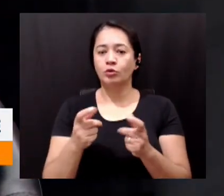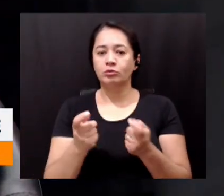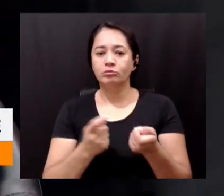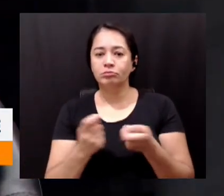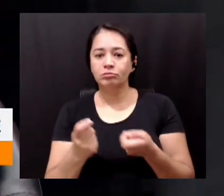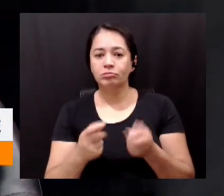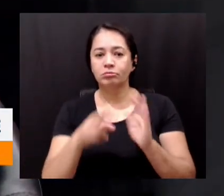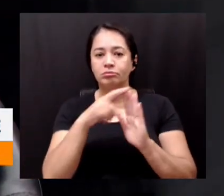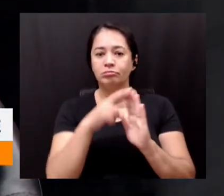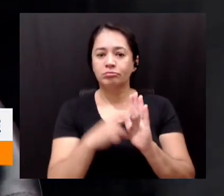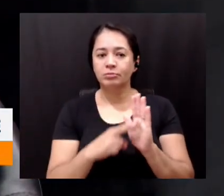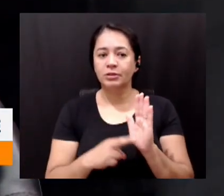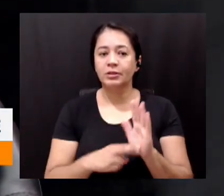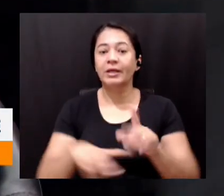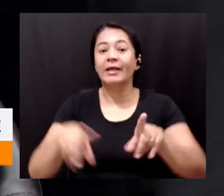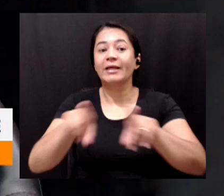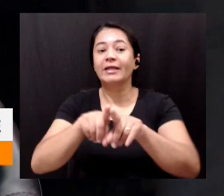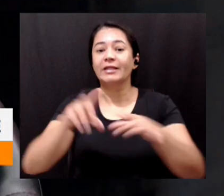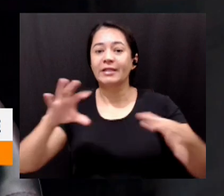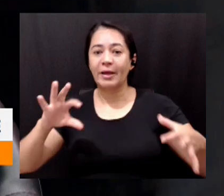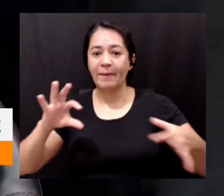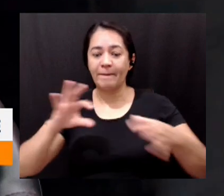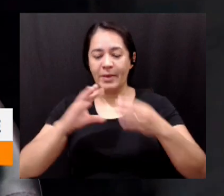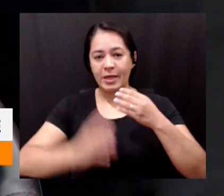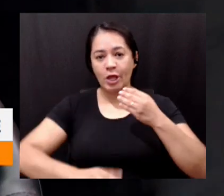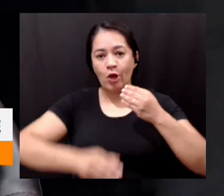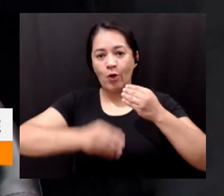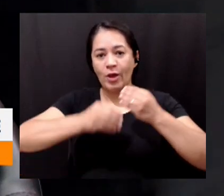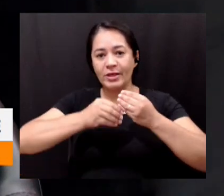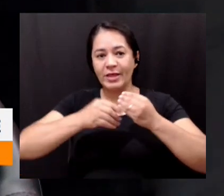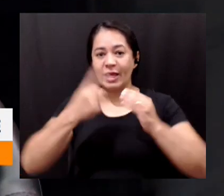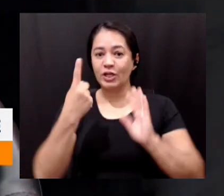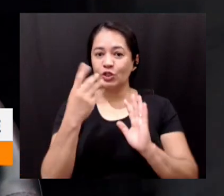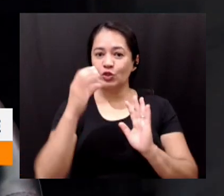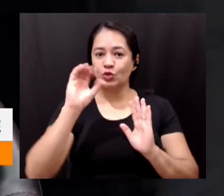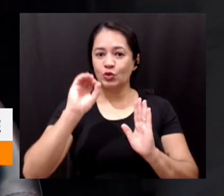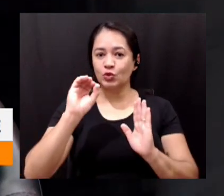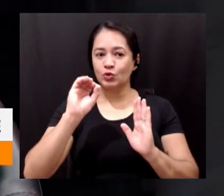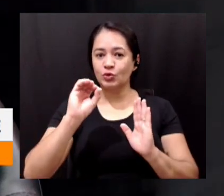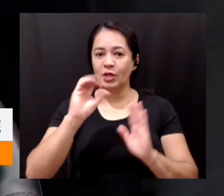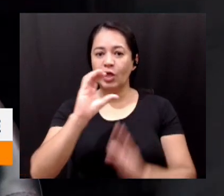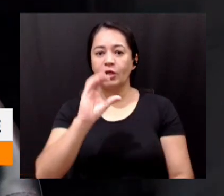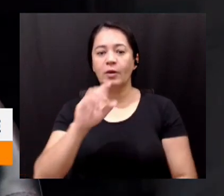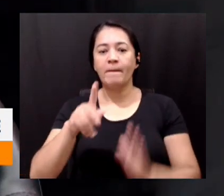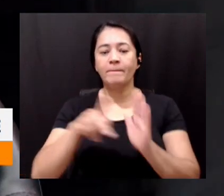o anexo 10, o anexo X do CONAR, que é o Conselho Nacional